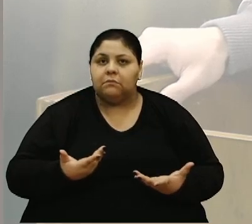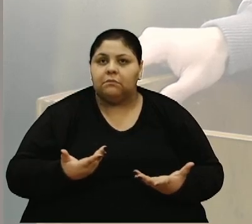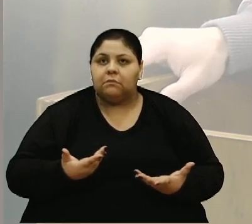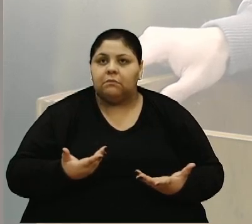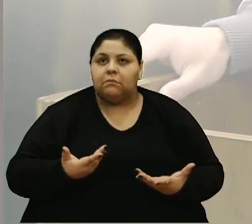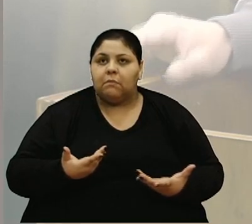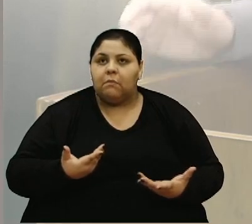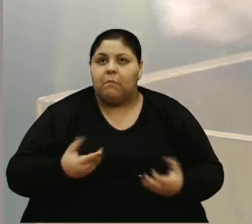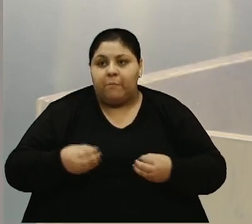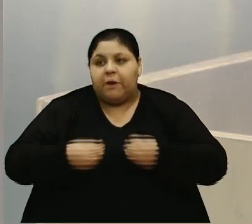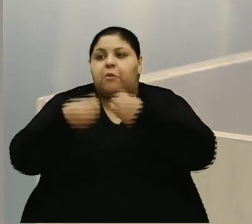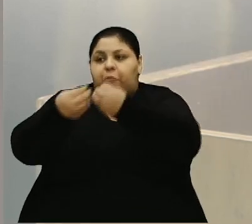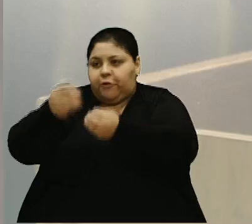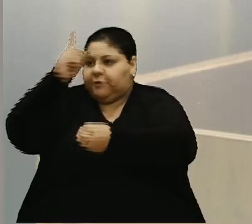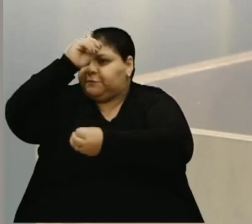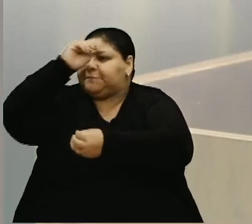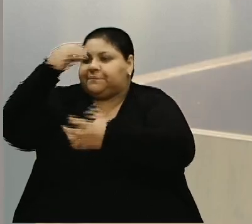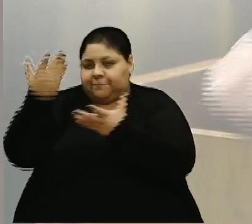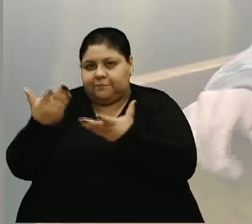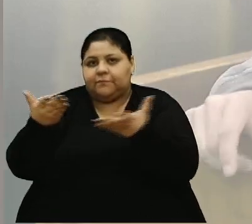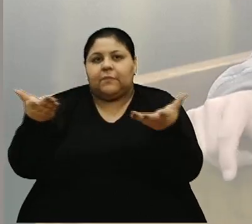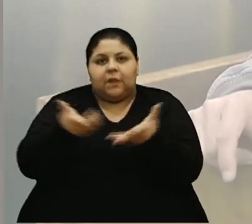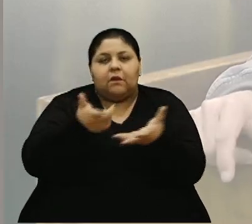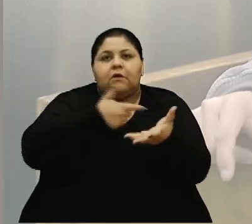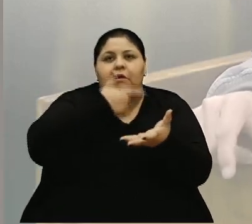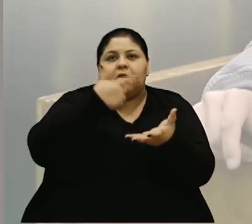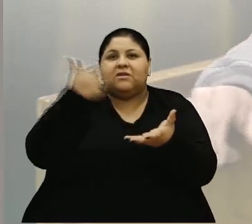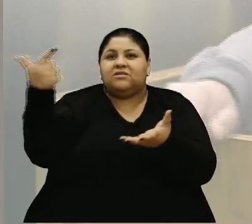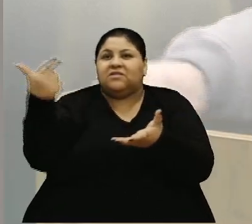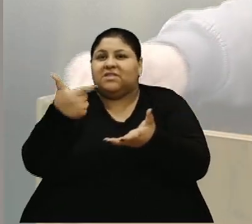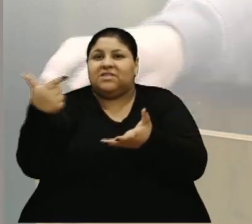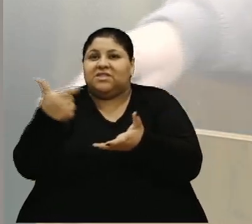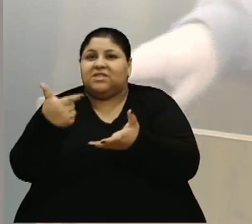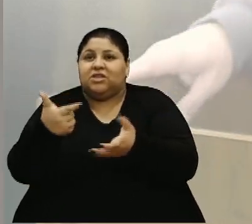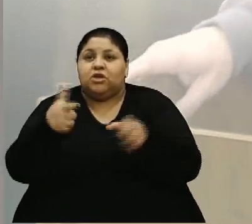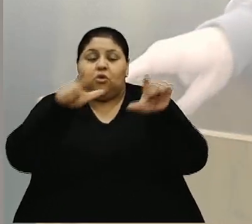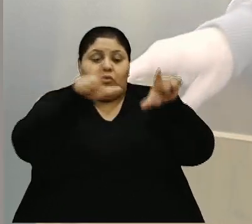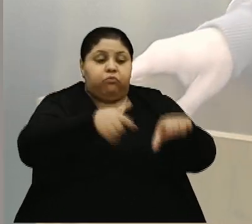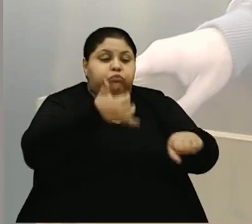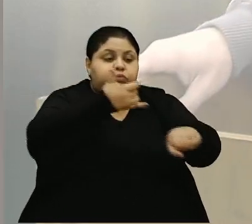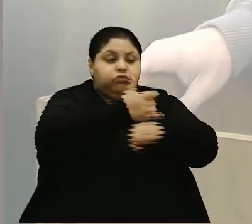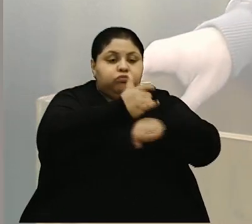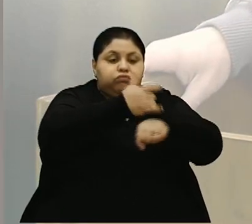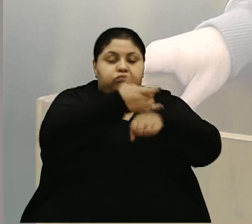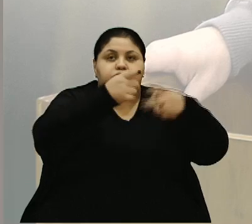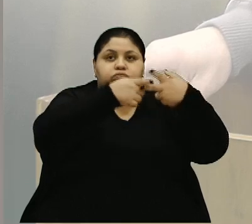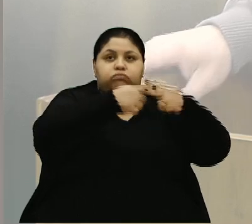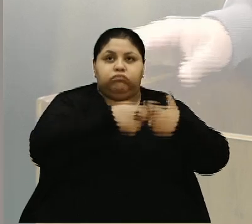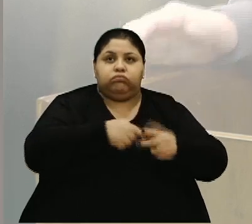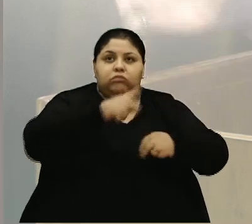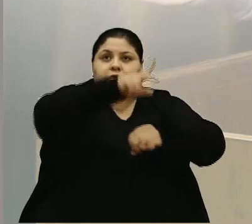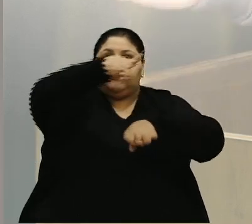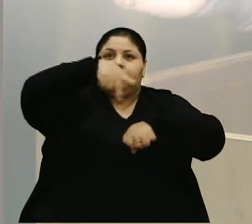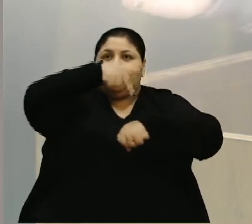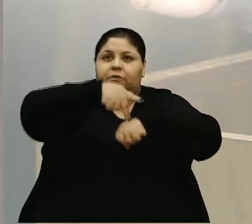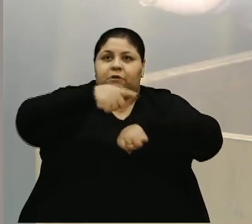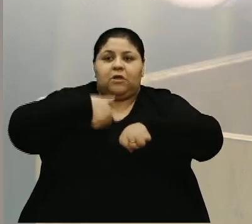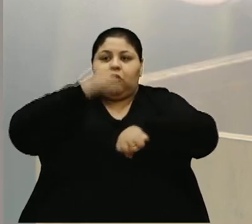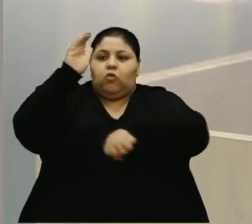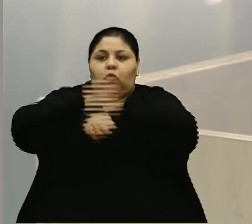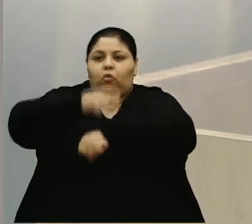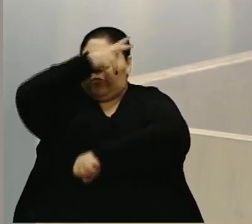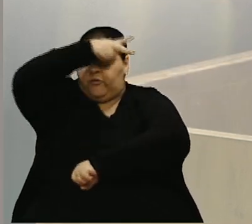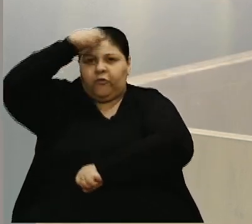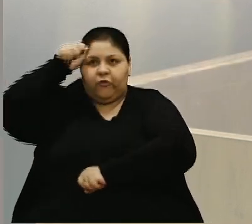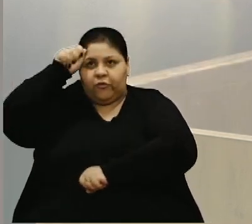Então, assim, nós estamos falando de hoje do segundo maior polo metal mecânico do país. Eu nem culpo o prefeito,